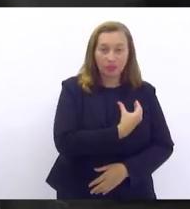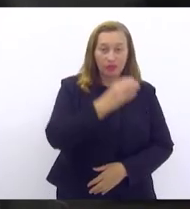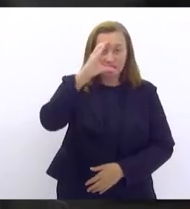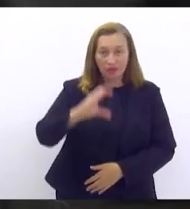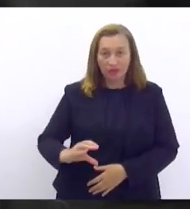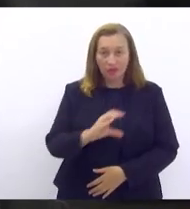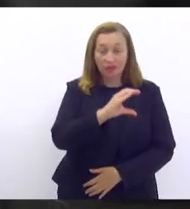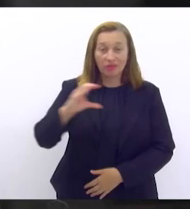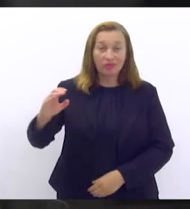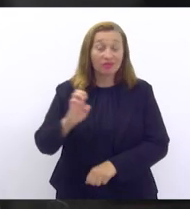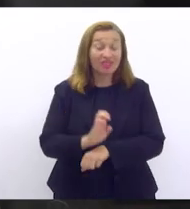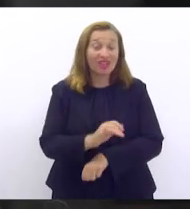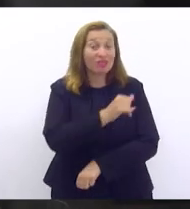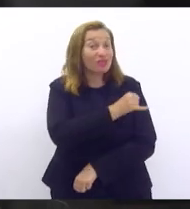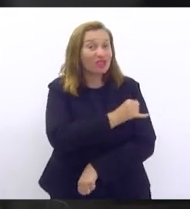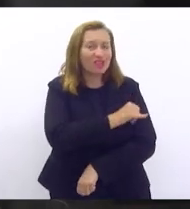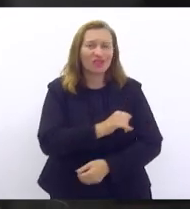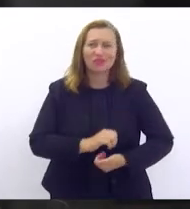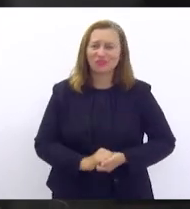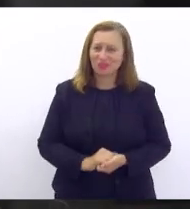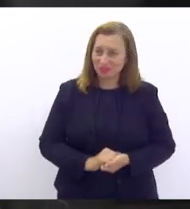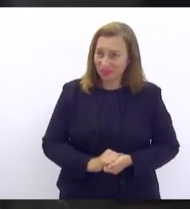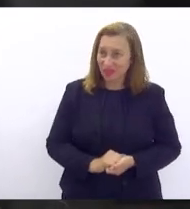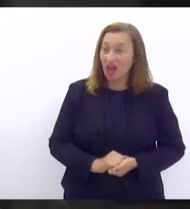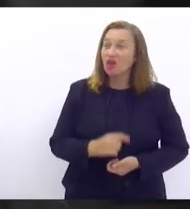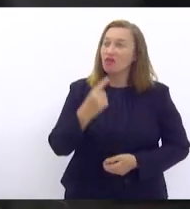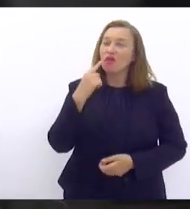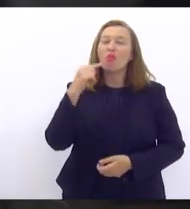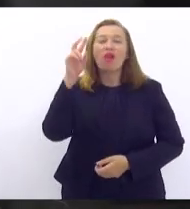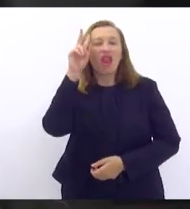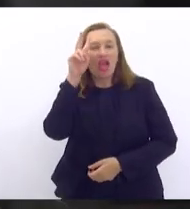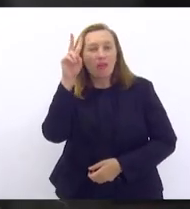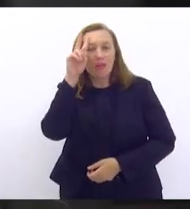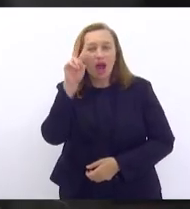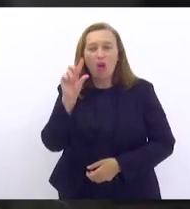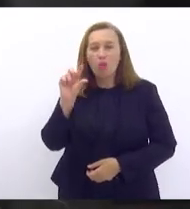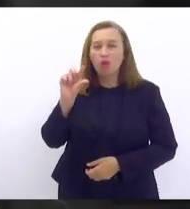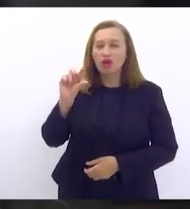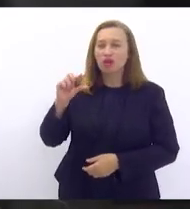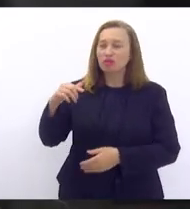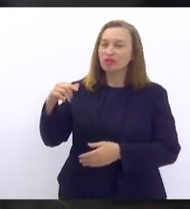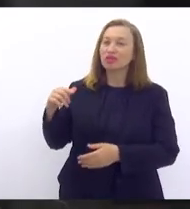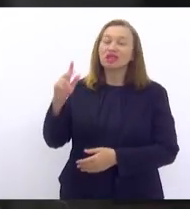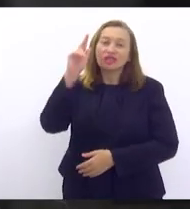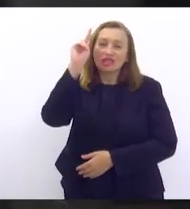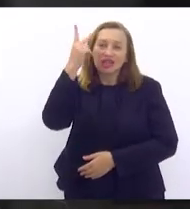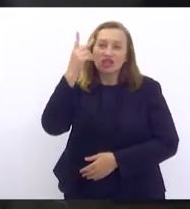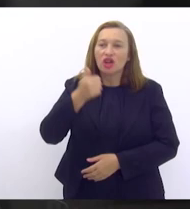Janeiro. Vamos recordar um pouquinho da nossa história. Em